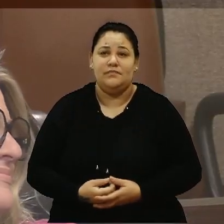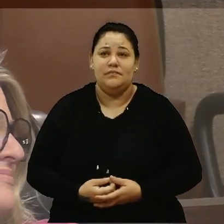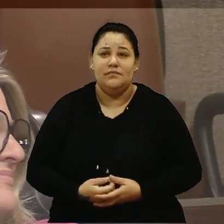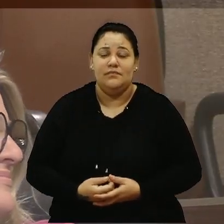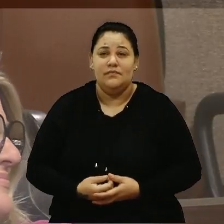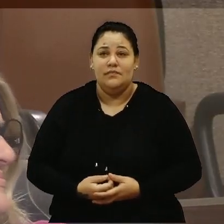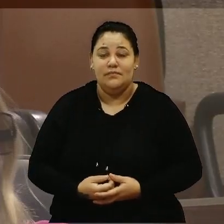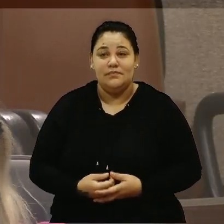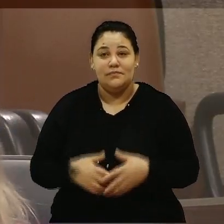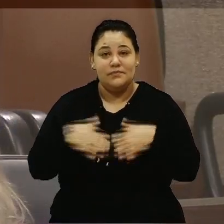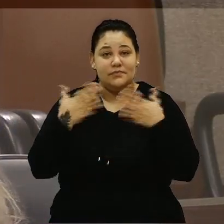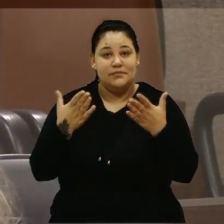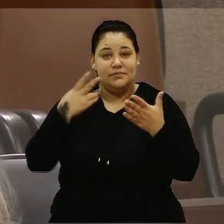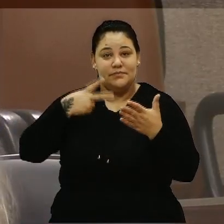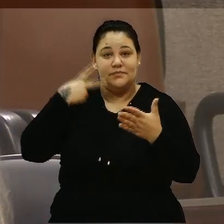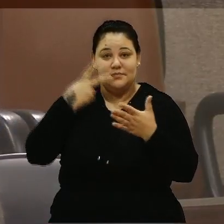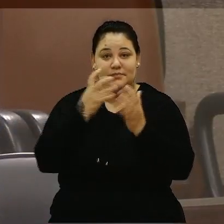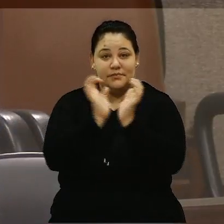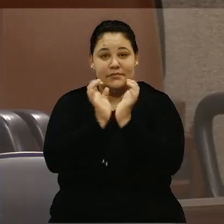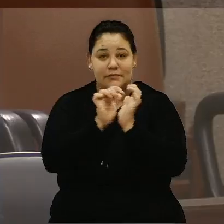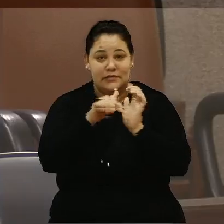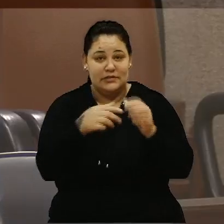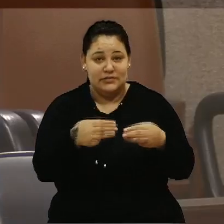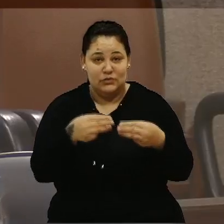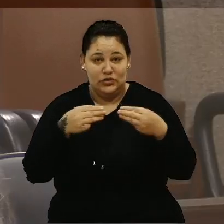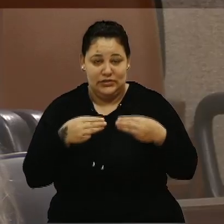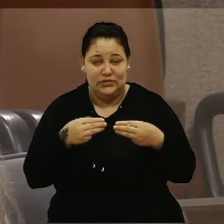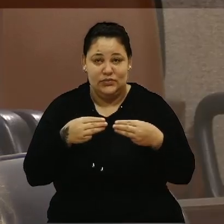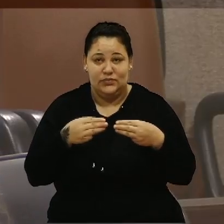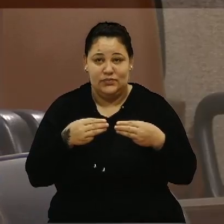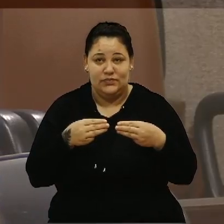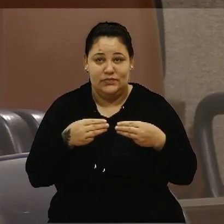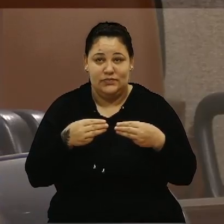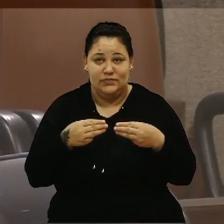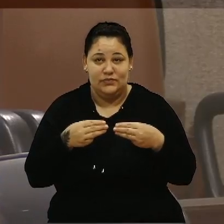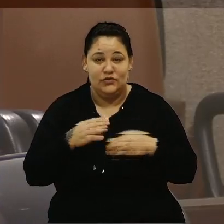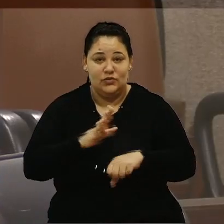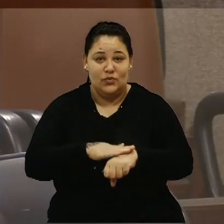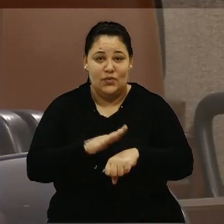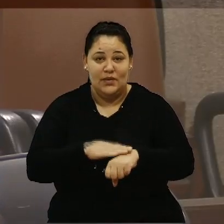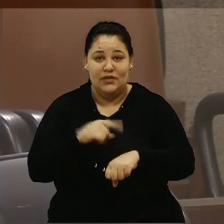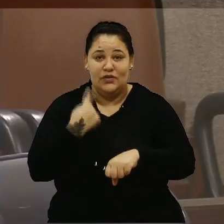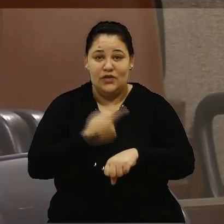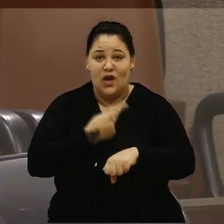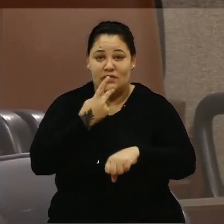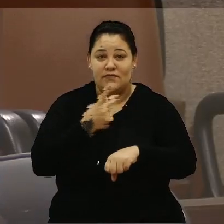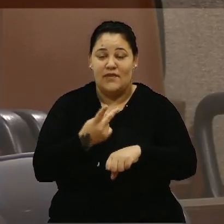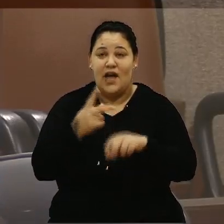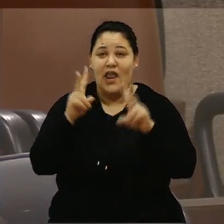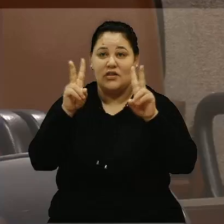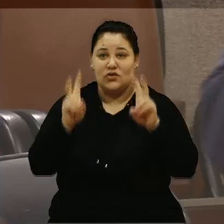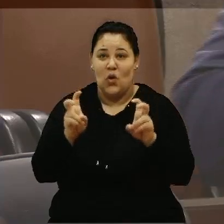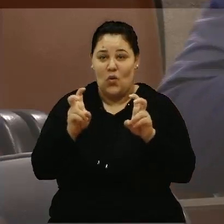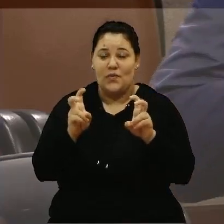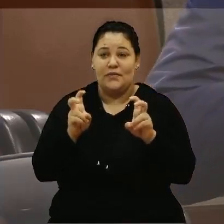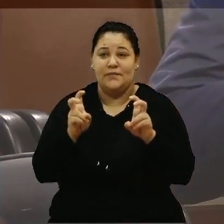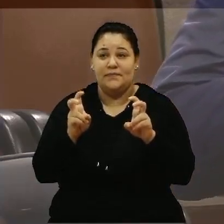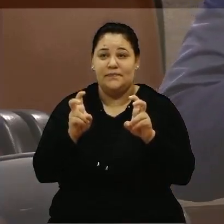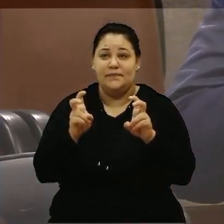vereadores, colegas vereadores, esta moção aqui, quando a gente fala sobre